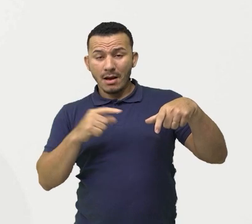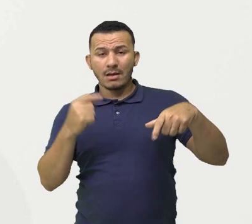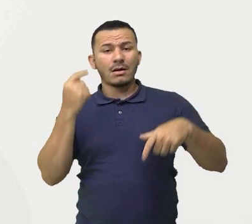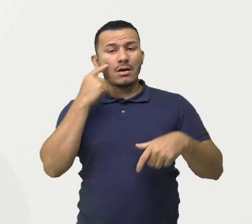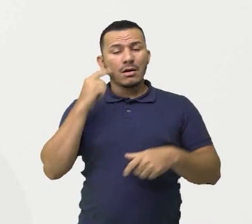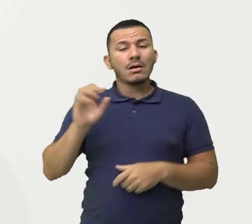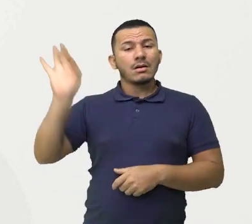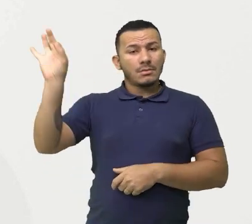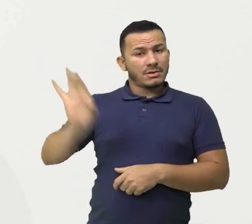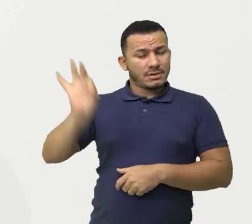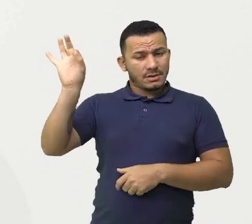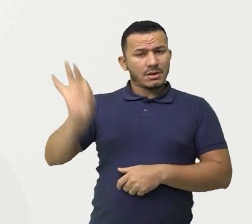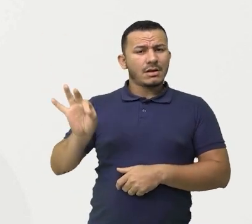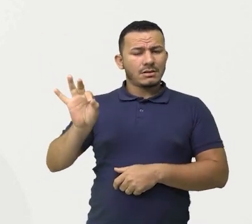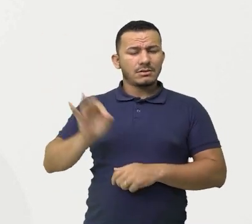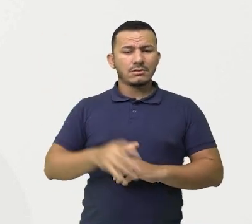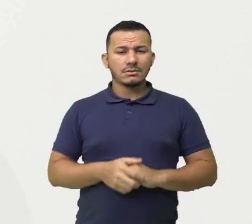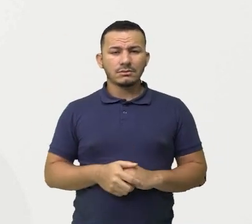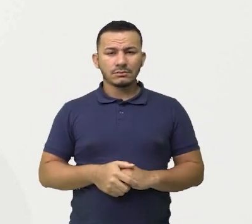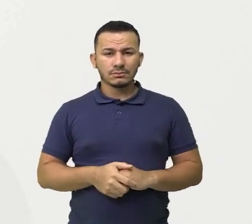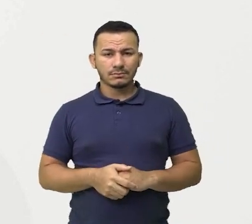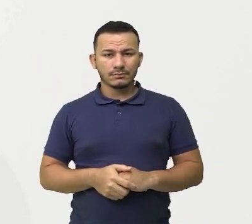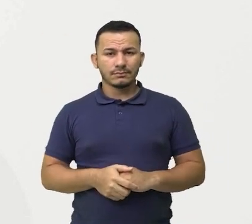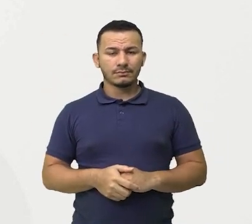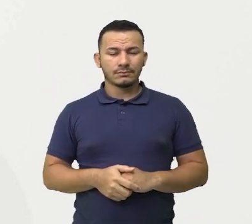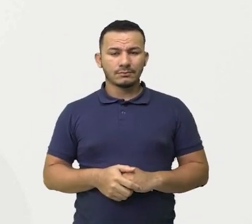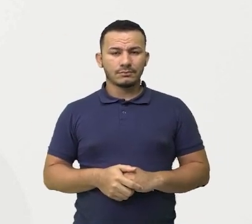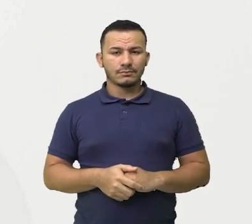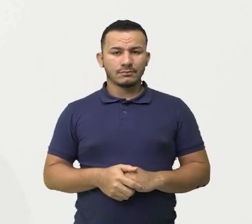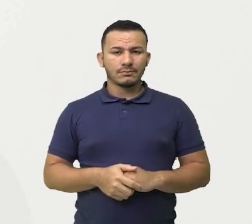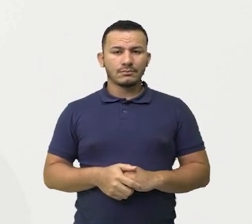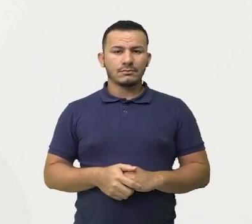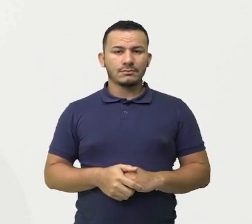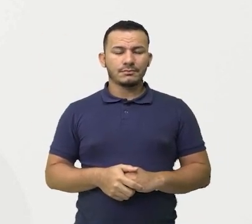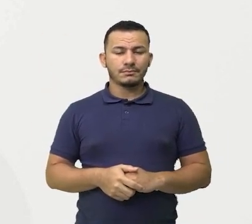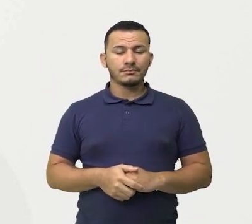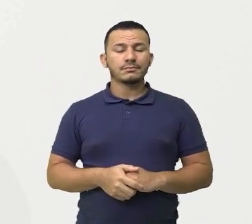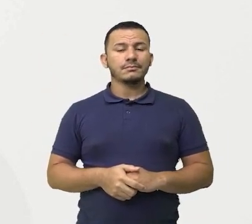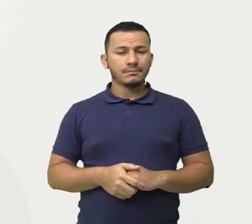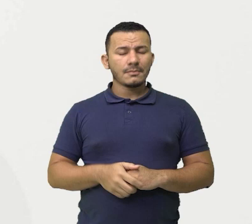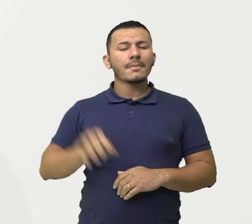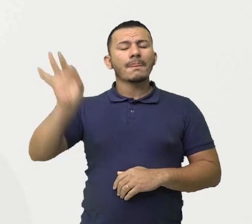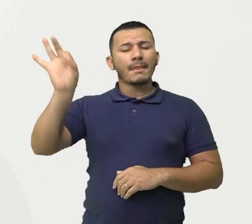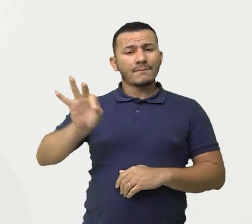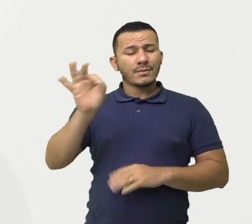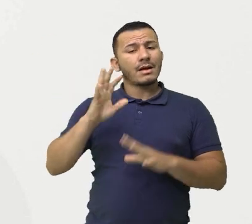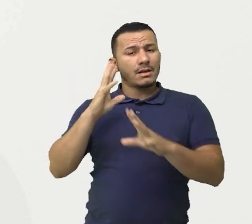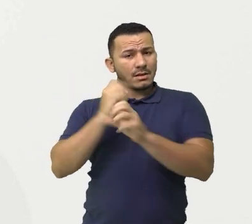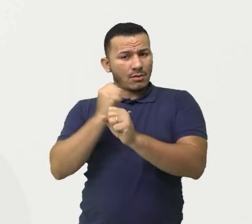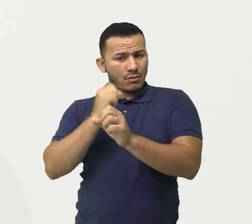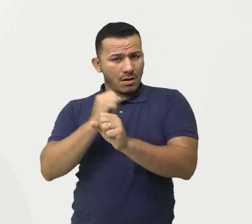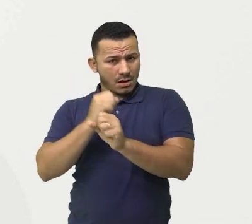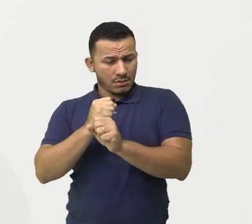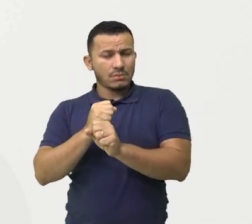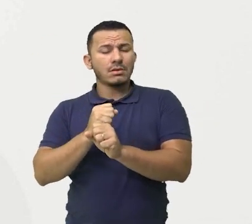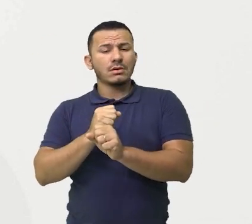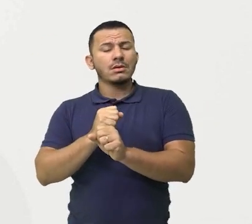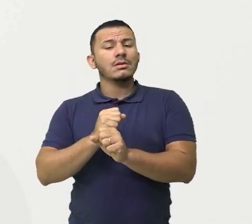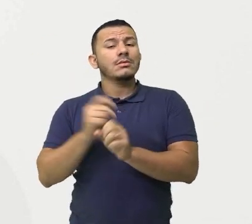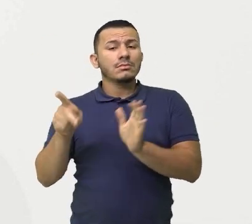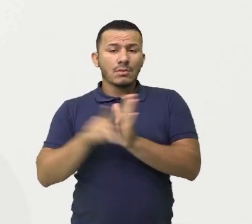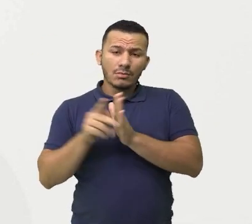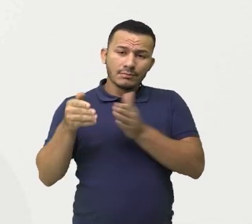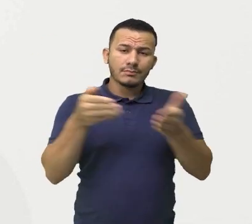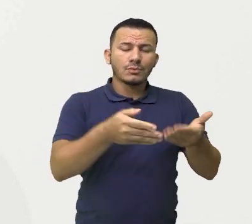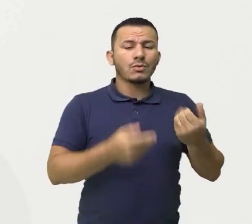porcentagem, tá legal? Ela nos remete ao conceito de porcentagem, do cálculo da porcentagem sobre um número, da